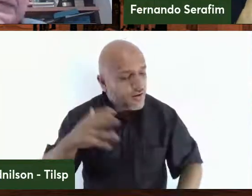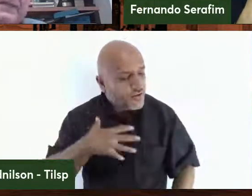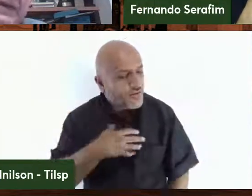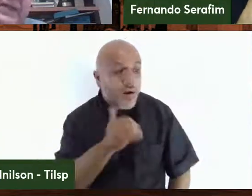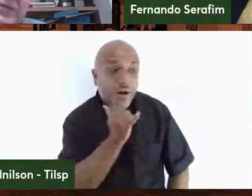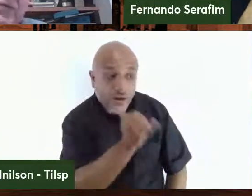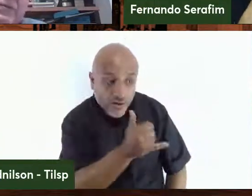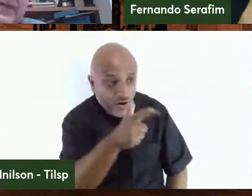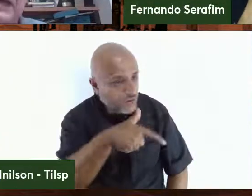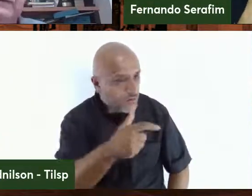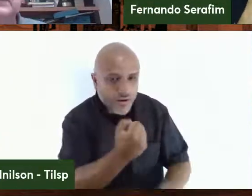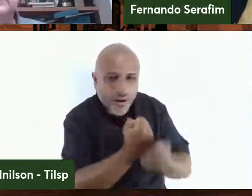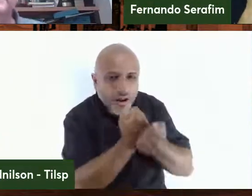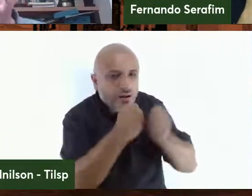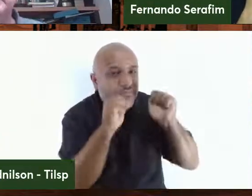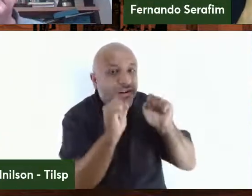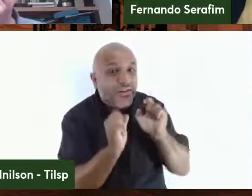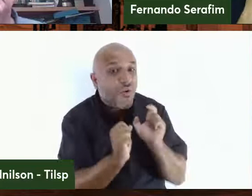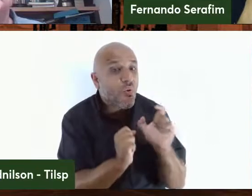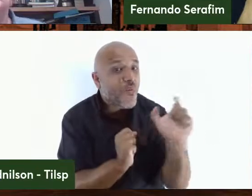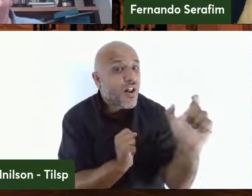ninguém se liberta só com palavras.